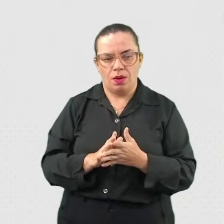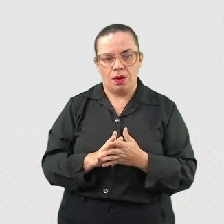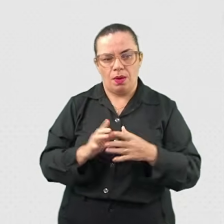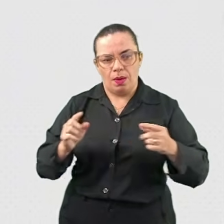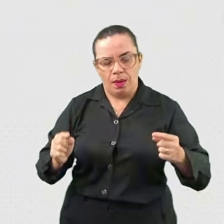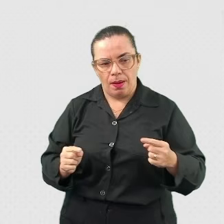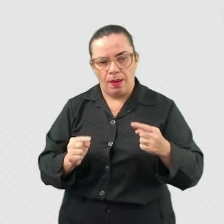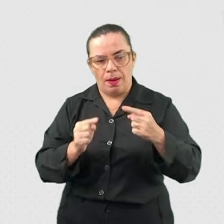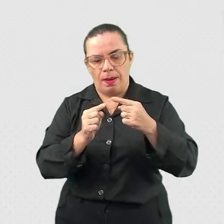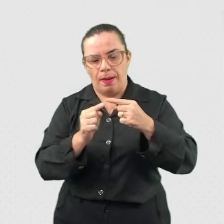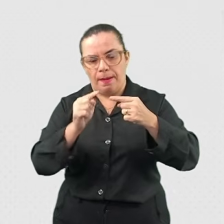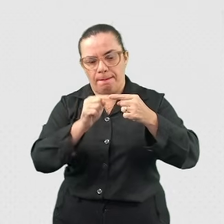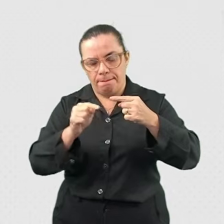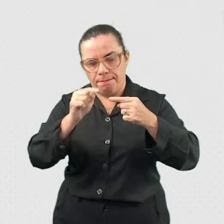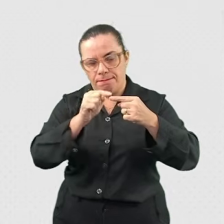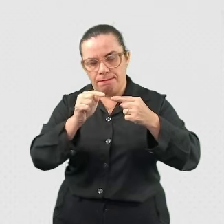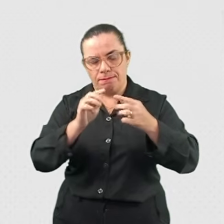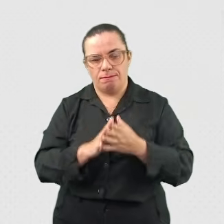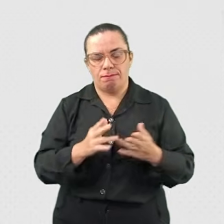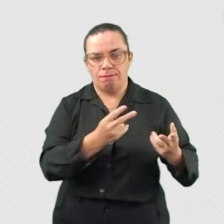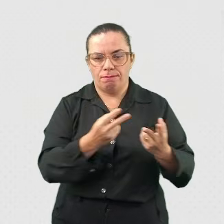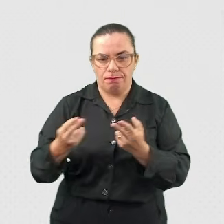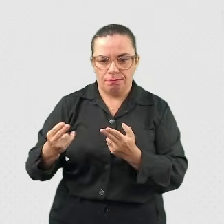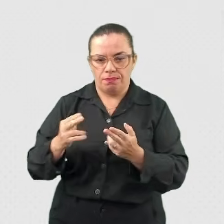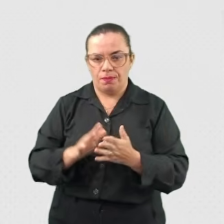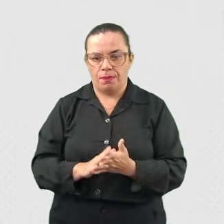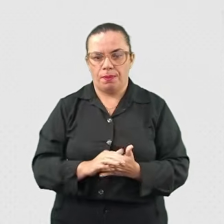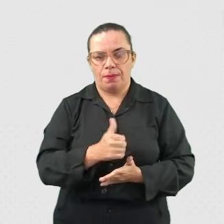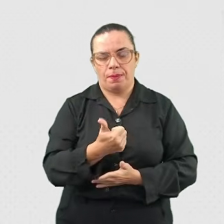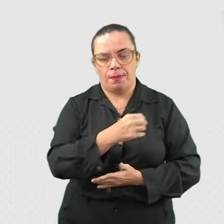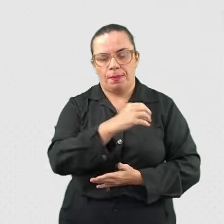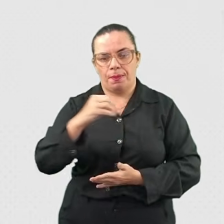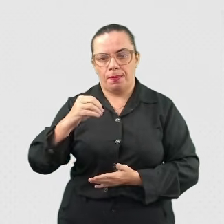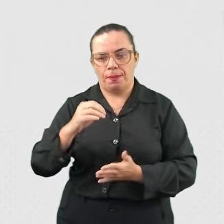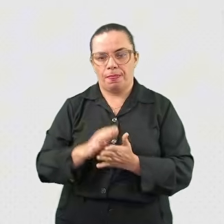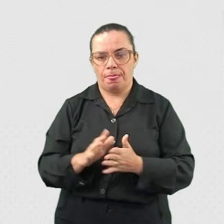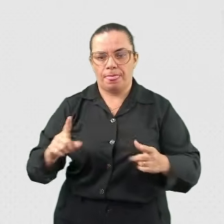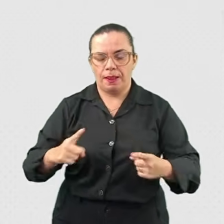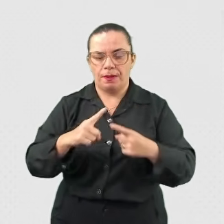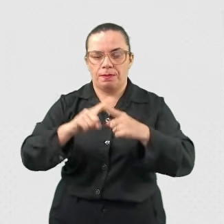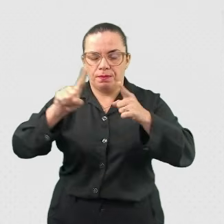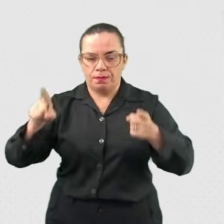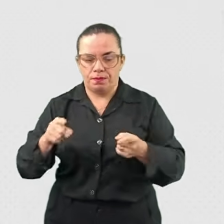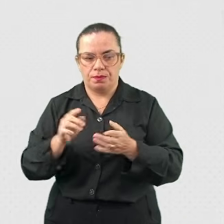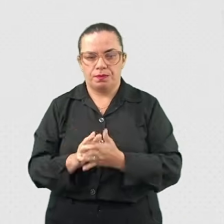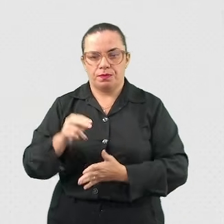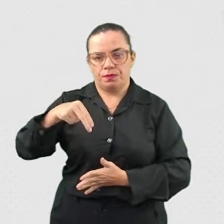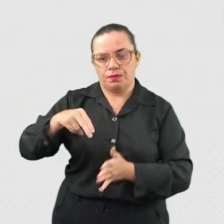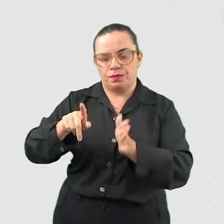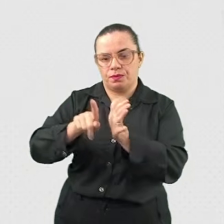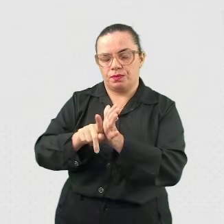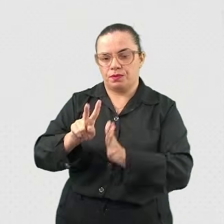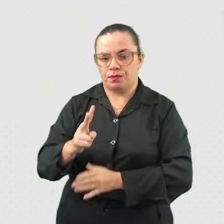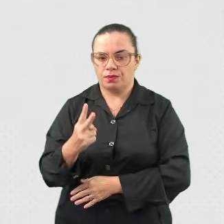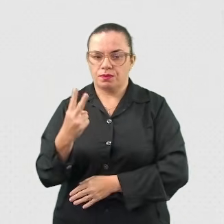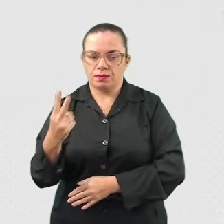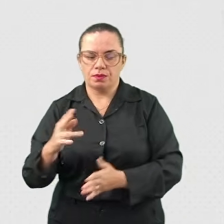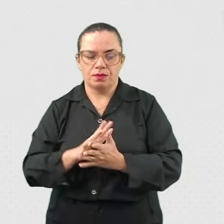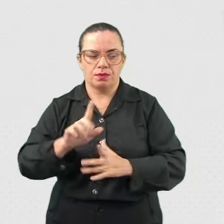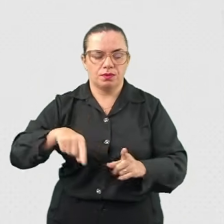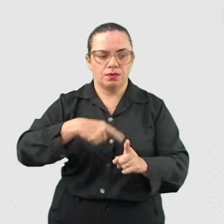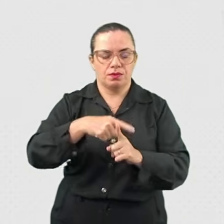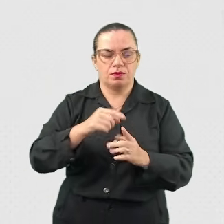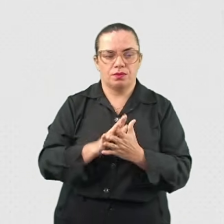com o número de lados. Então, 180 que multiplica n menos 2 é a fórmula que calcula a soma dos ângulos